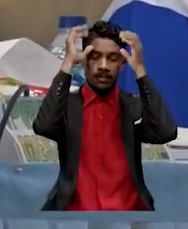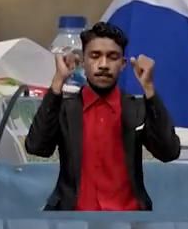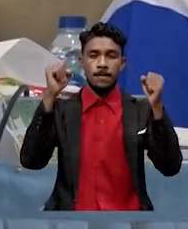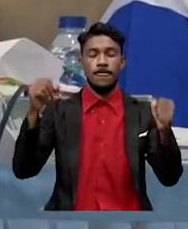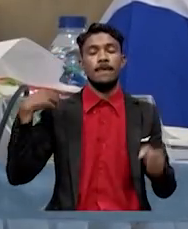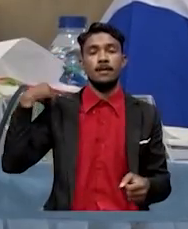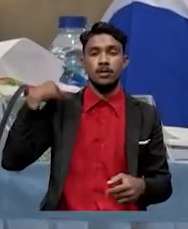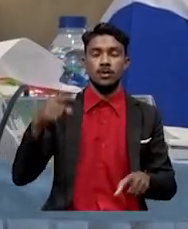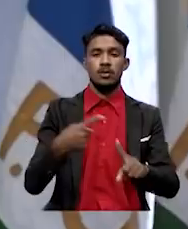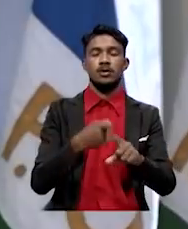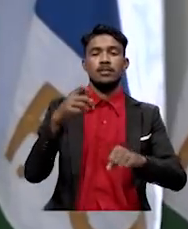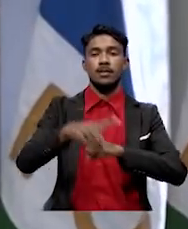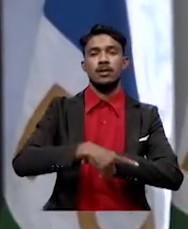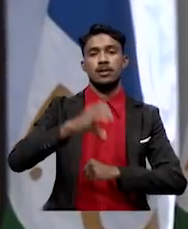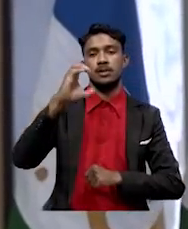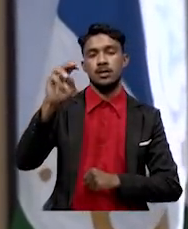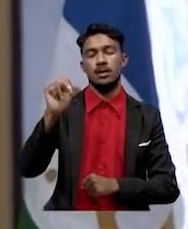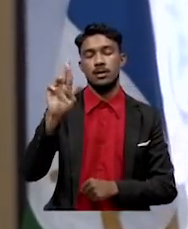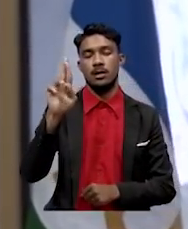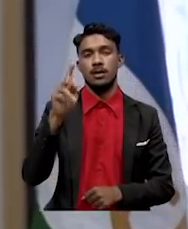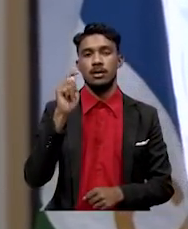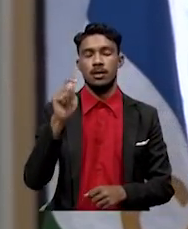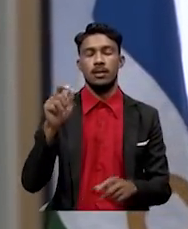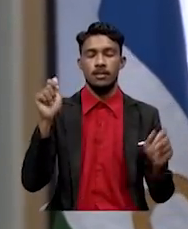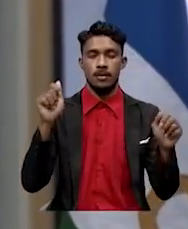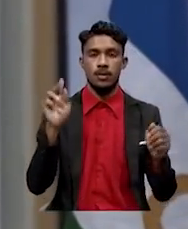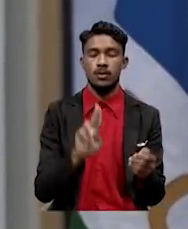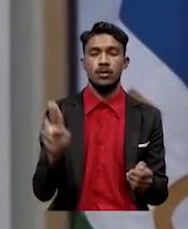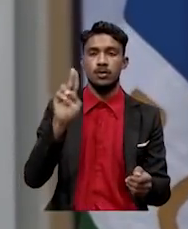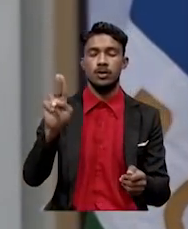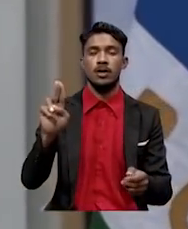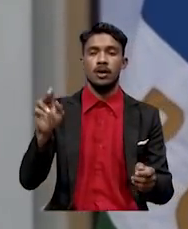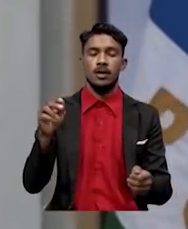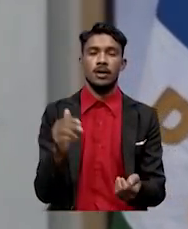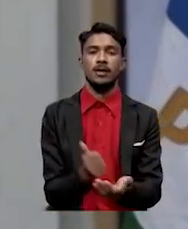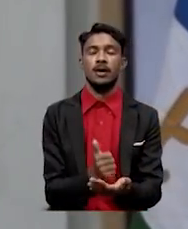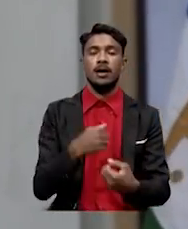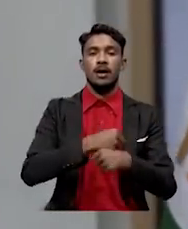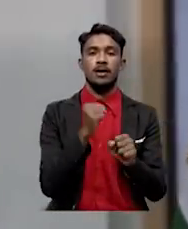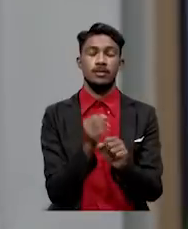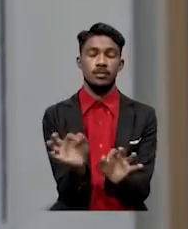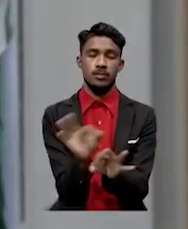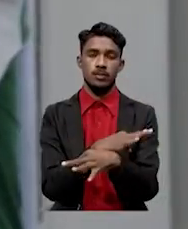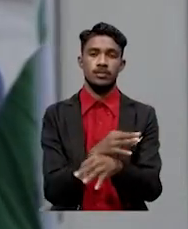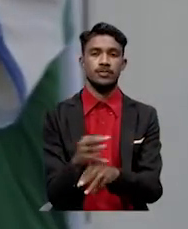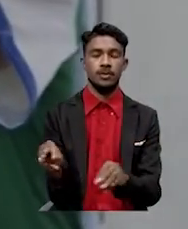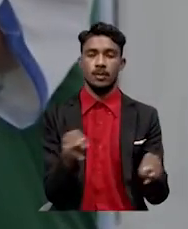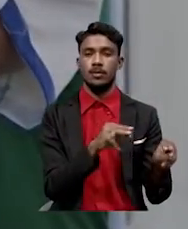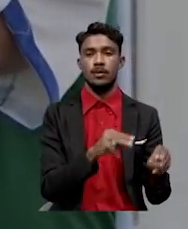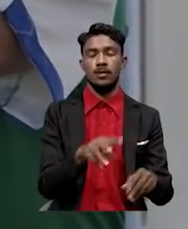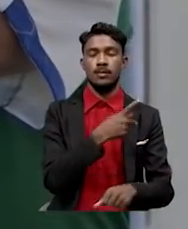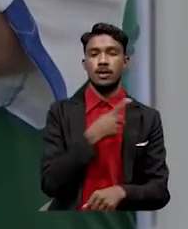ou partido senartene usa o de dissolve parlamento ou de halo reposição filafali ba